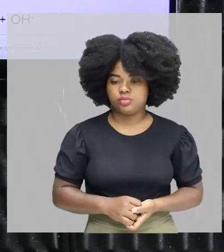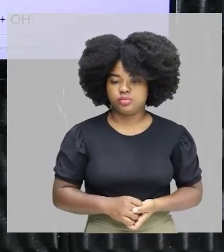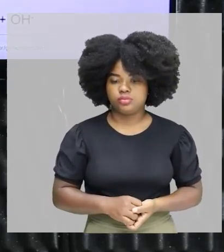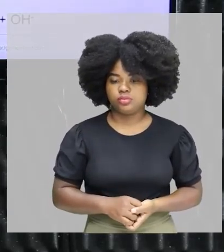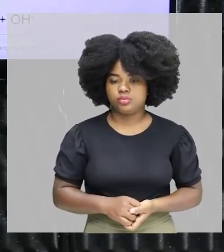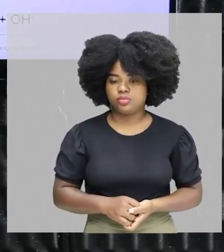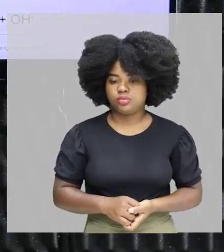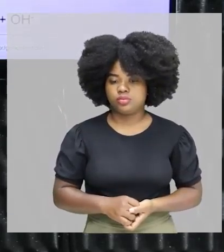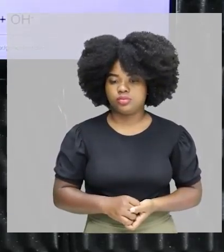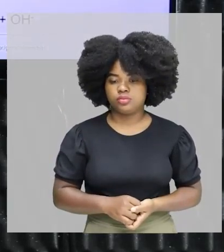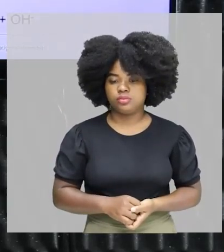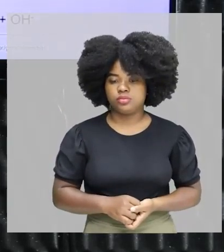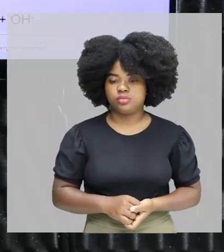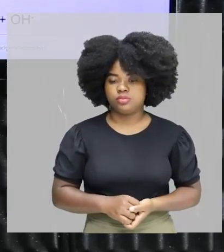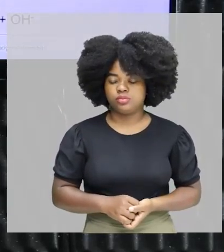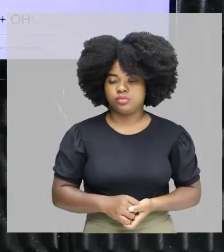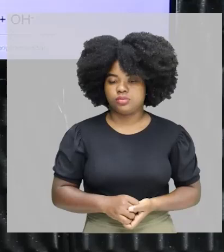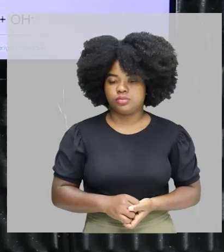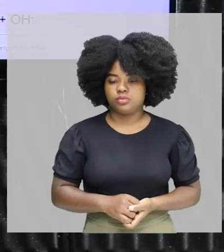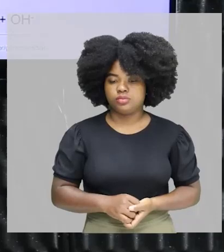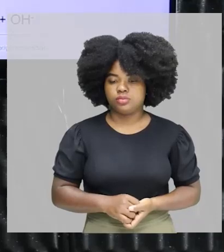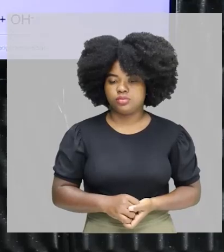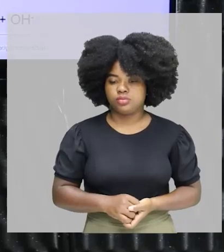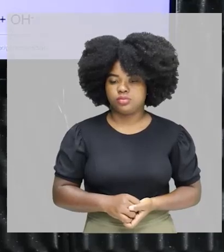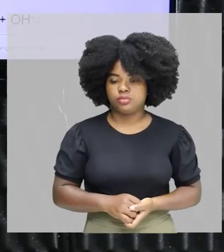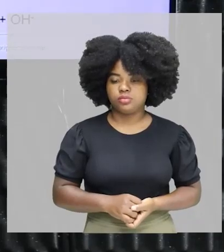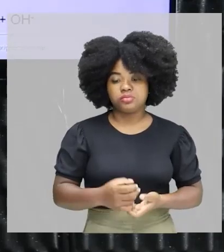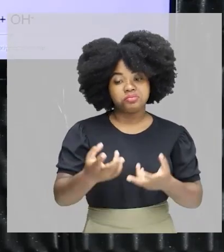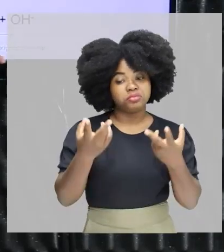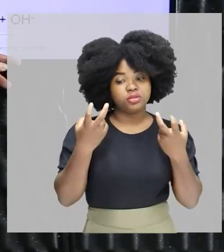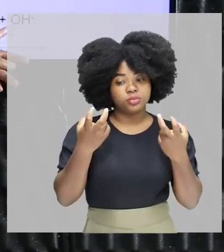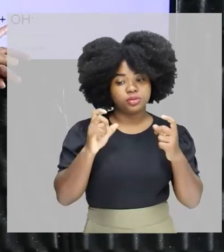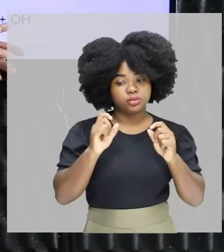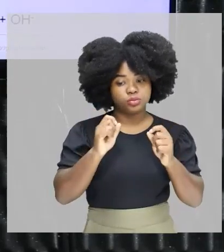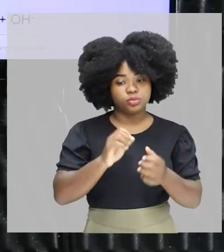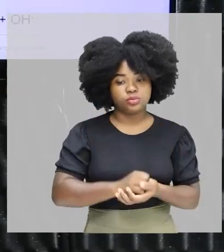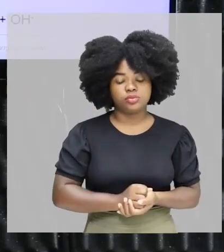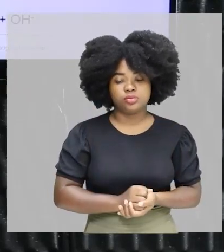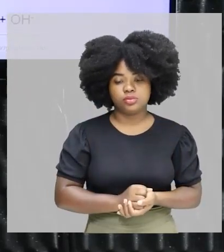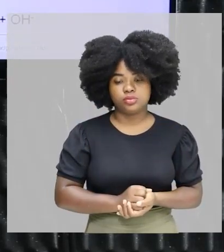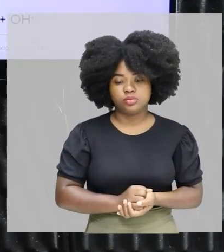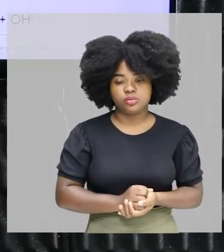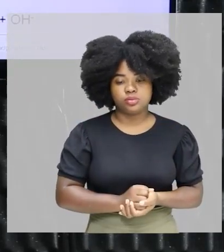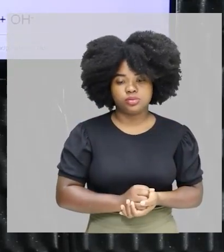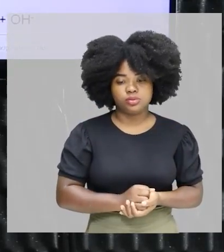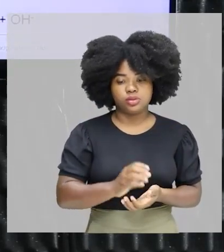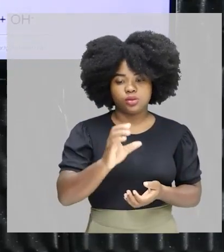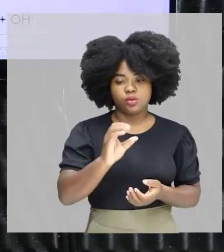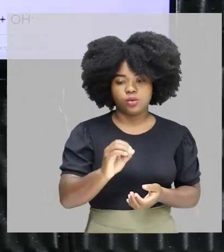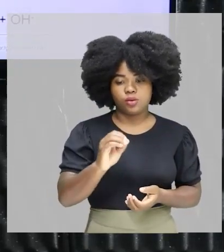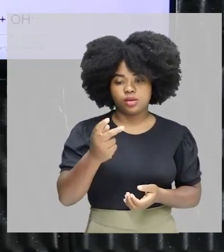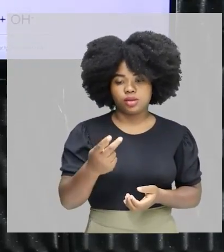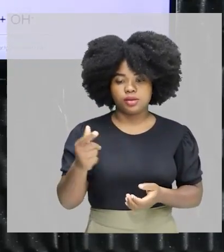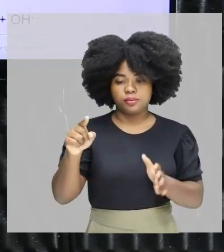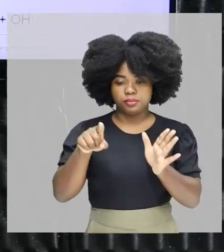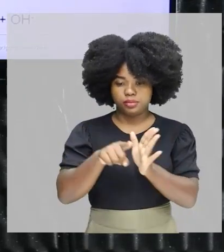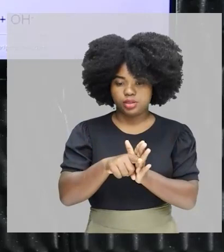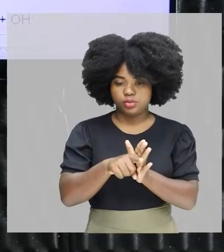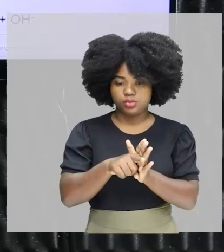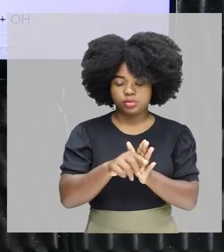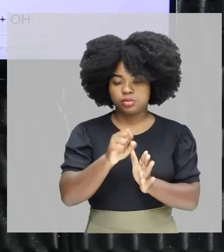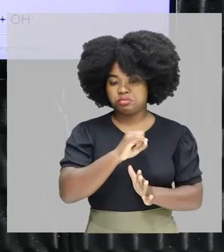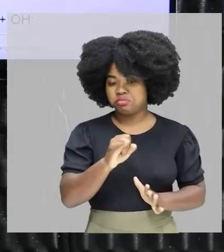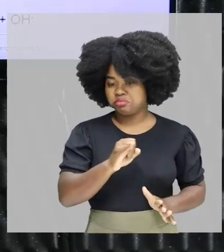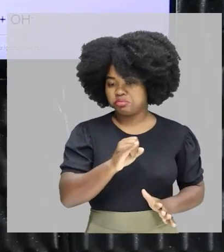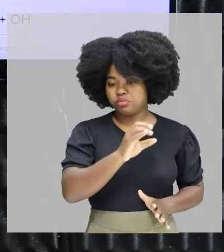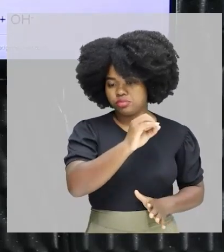Vai sobrar, né? Você aqui prestando atenção, está sobrando o grupo OH-. E se sobra